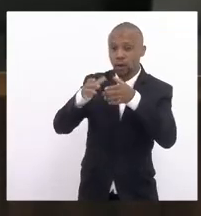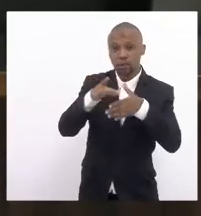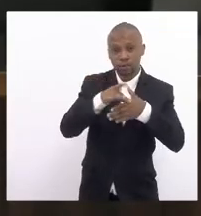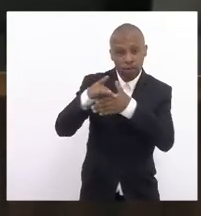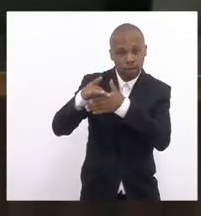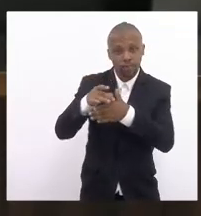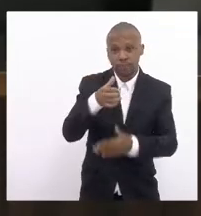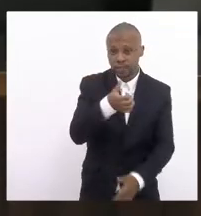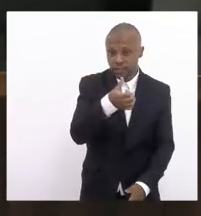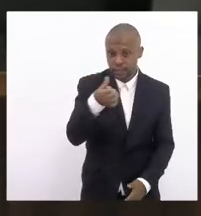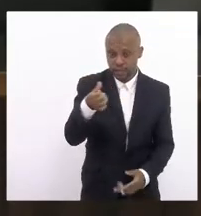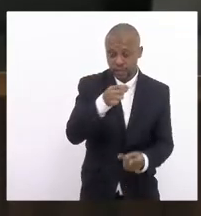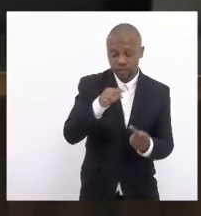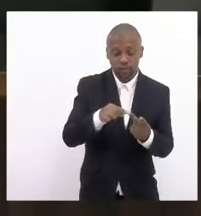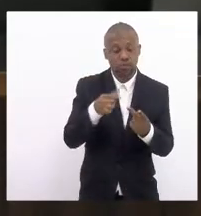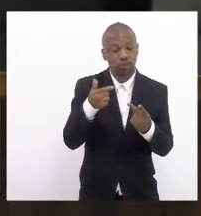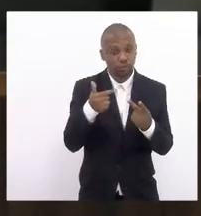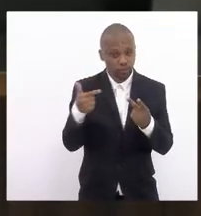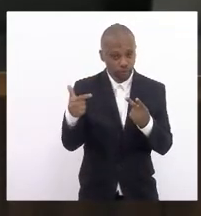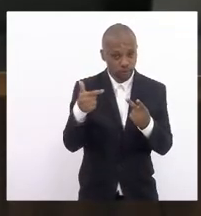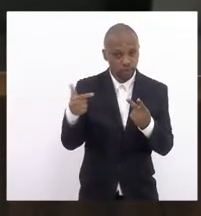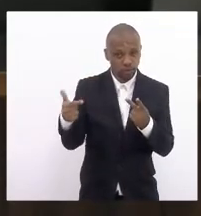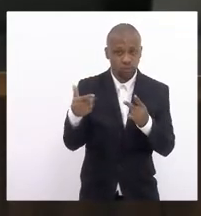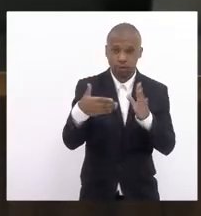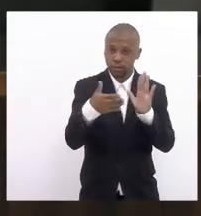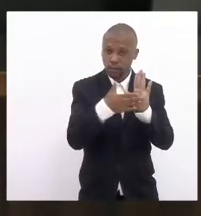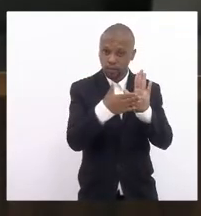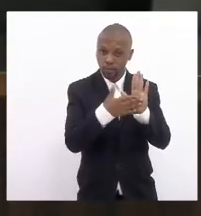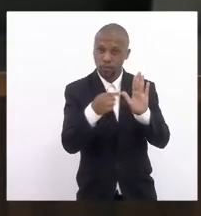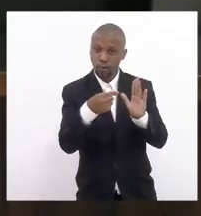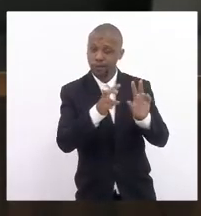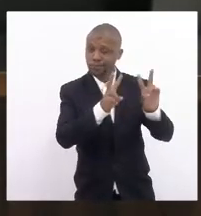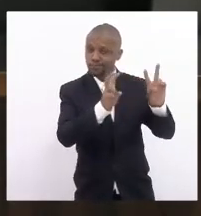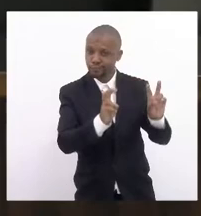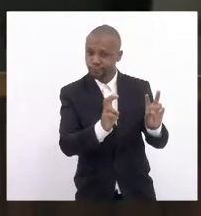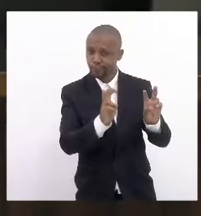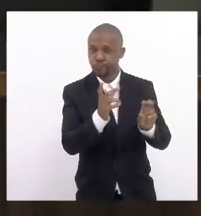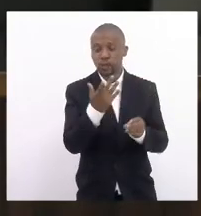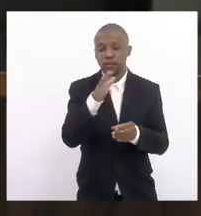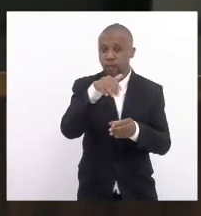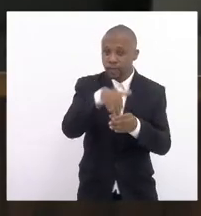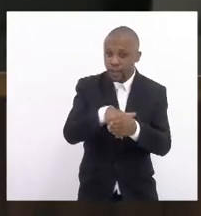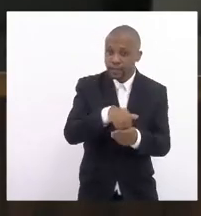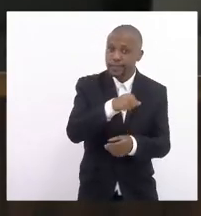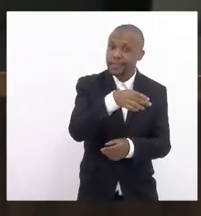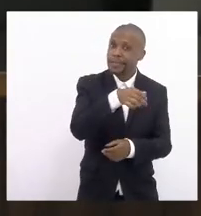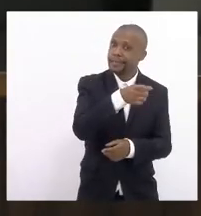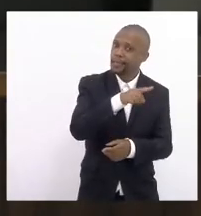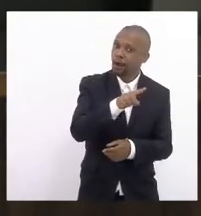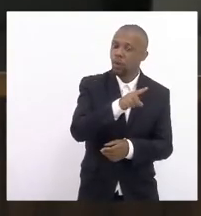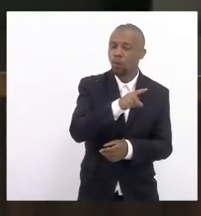16º, 22º da pauta. O presidente chama a atenção, votando não, mantém o veto.